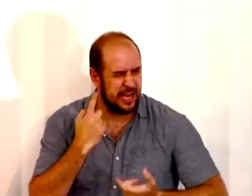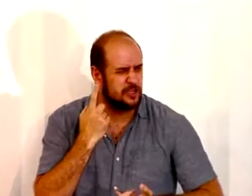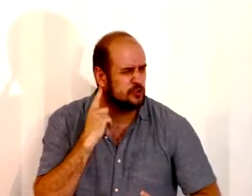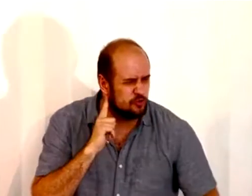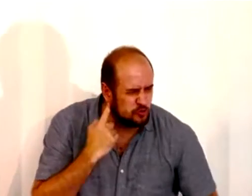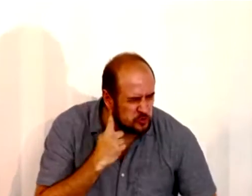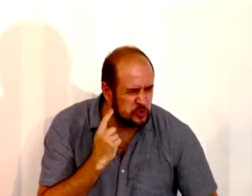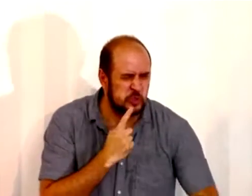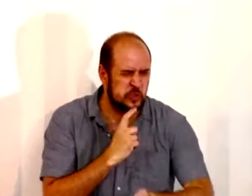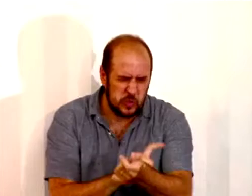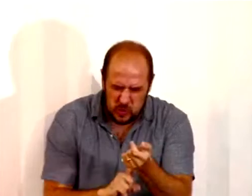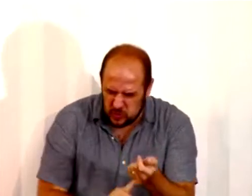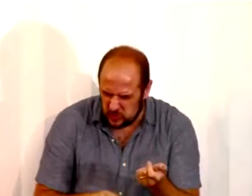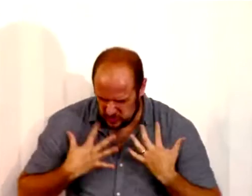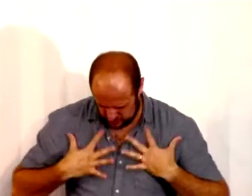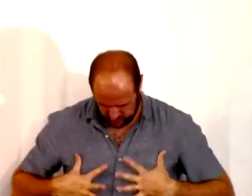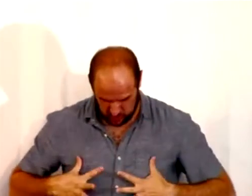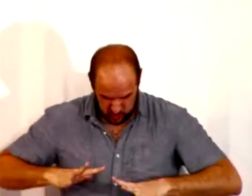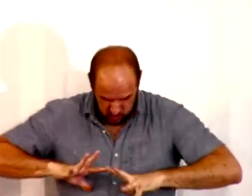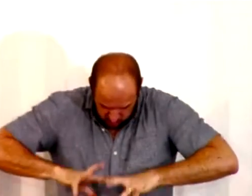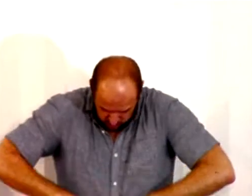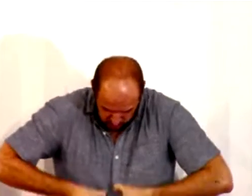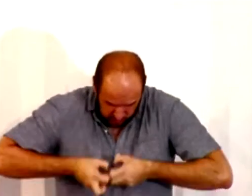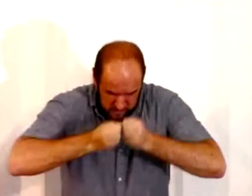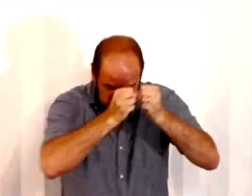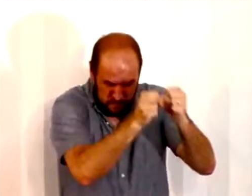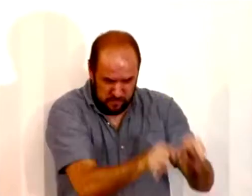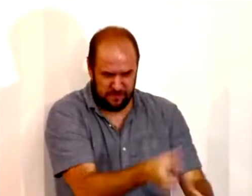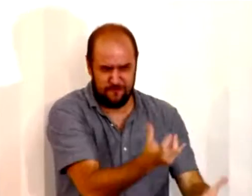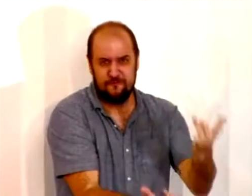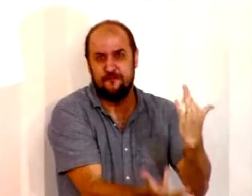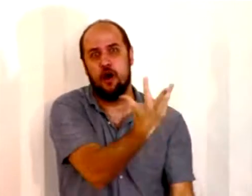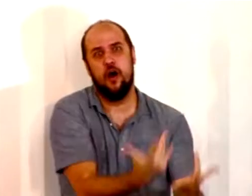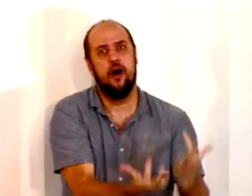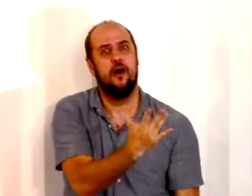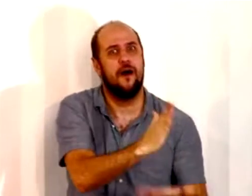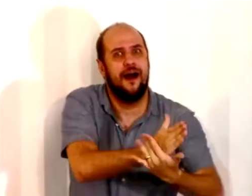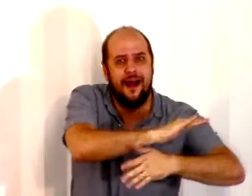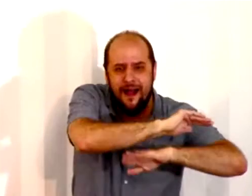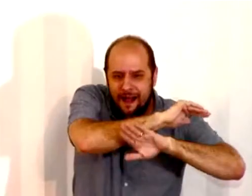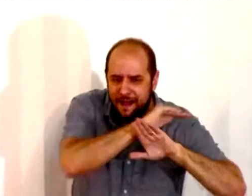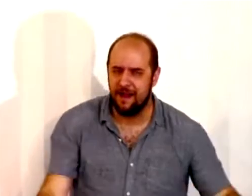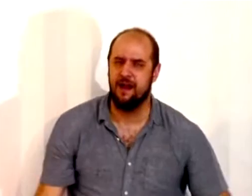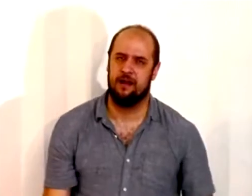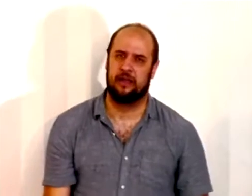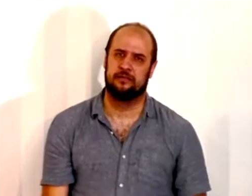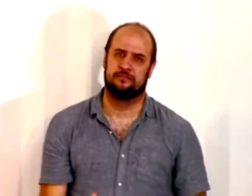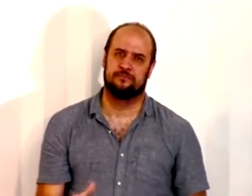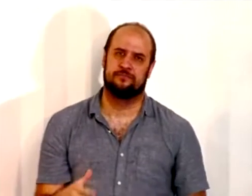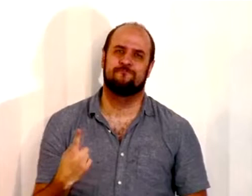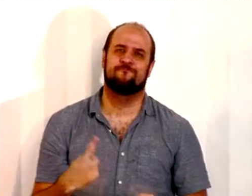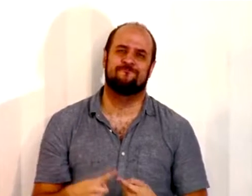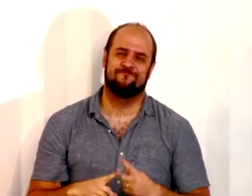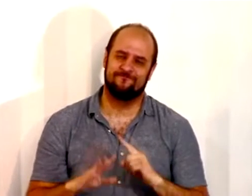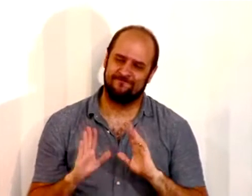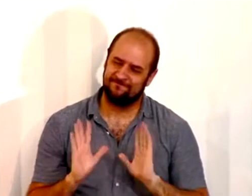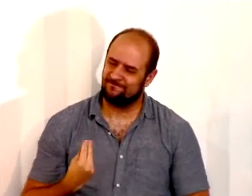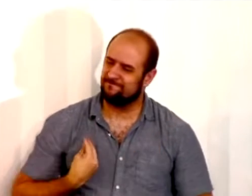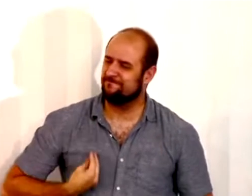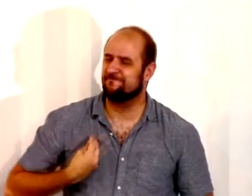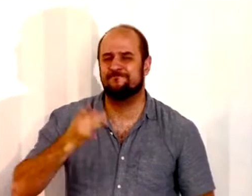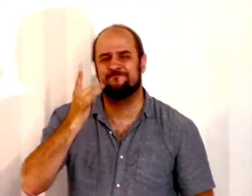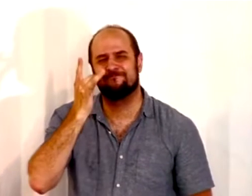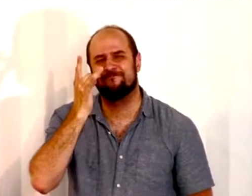no tumulto da batalha, tudo isso vai ser lançado no fogo, isso será queimado, será extinto, porque nós agora vamos viver na presença